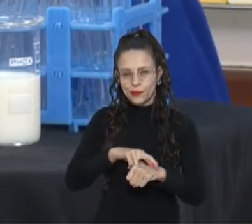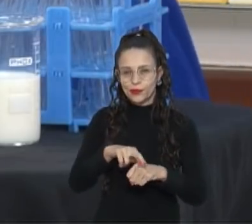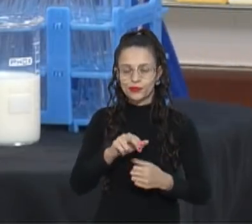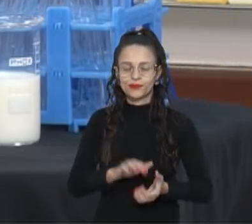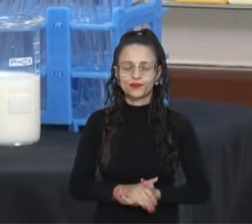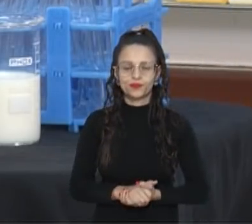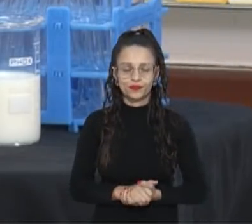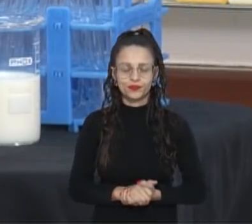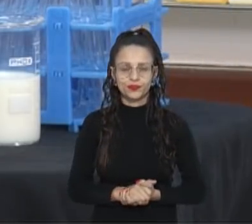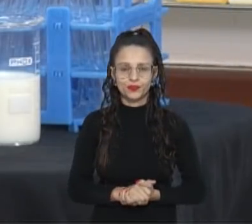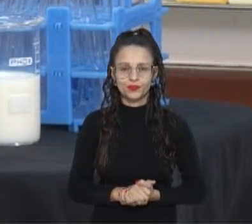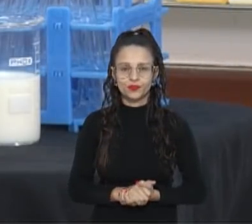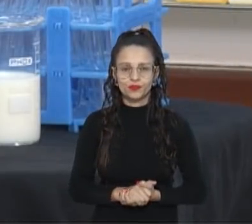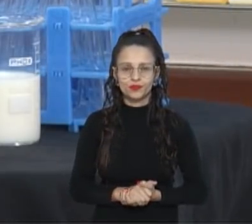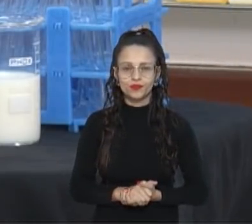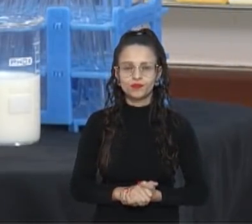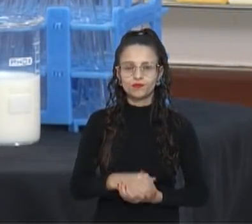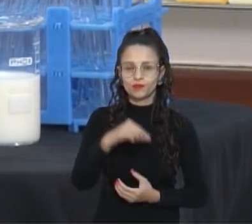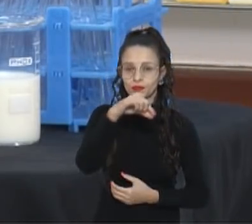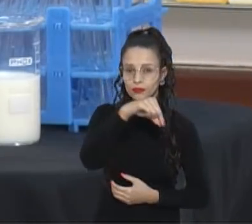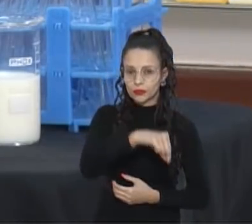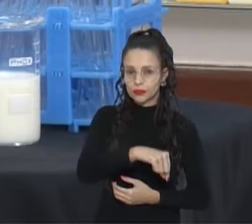Perfeito? Vou tirar a fita indicadora.